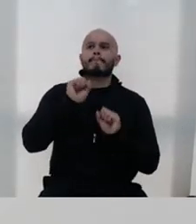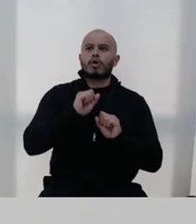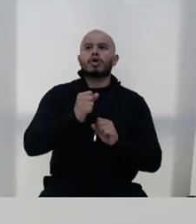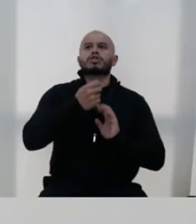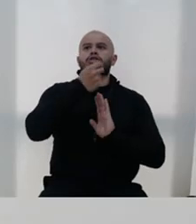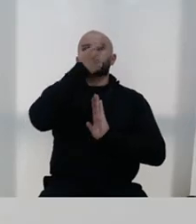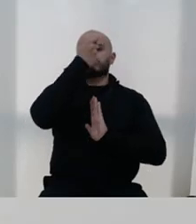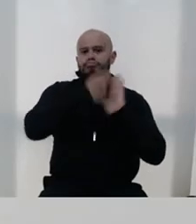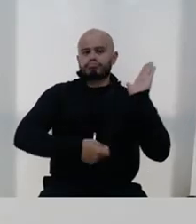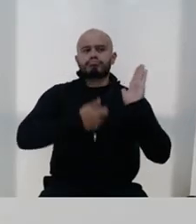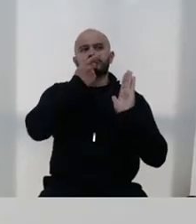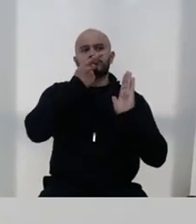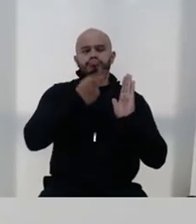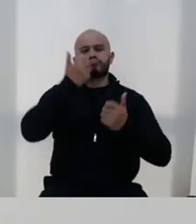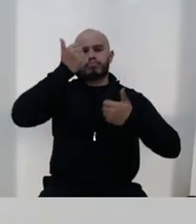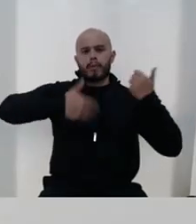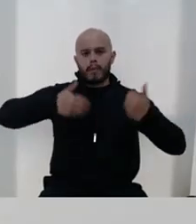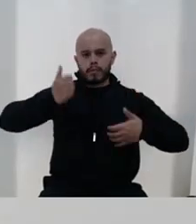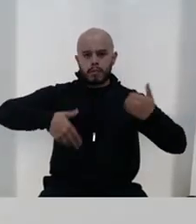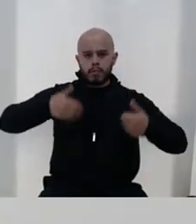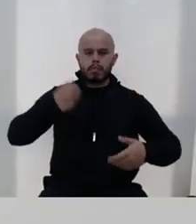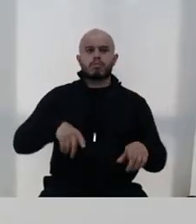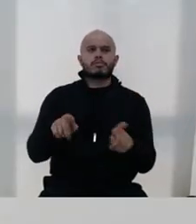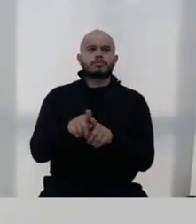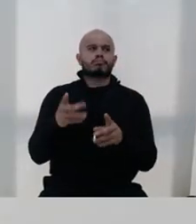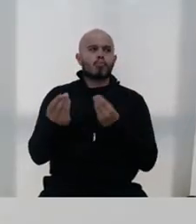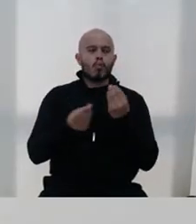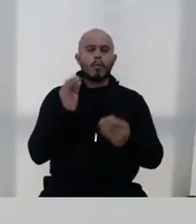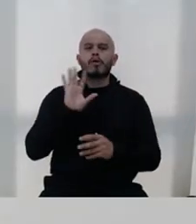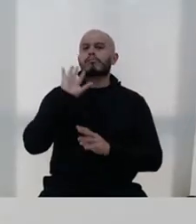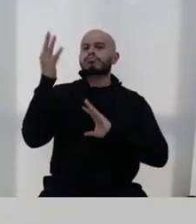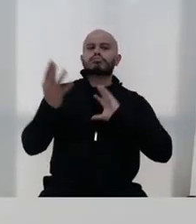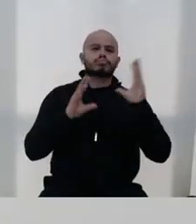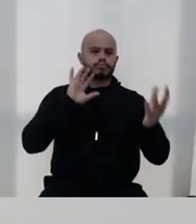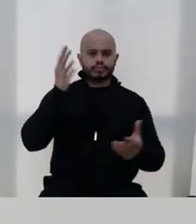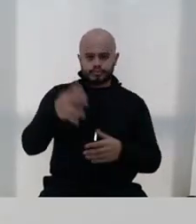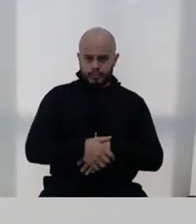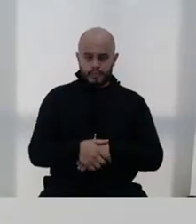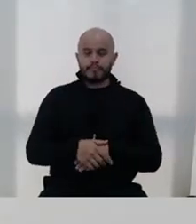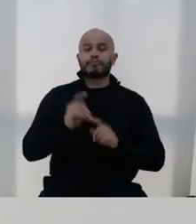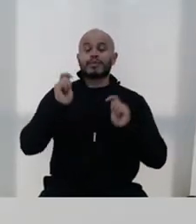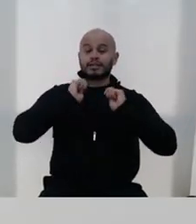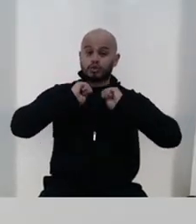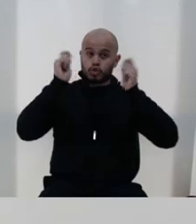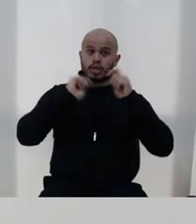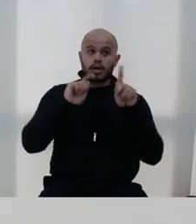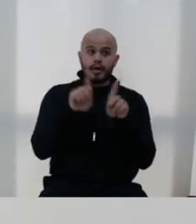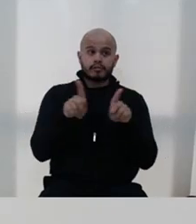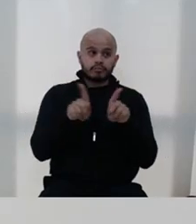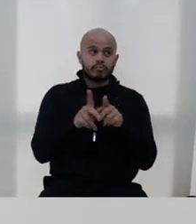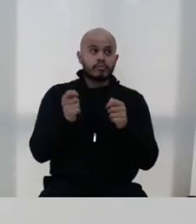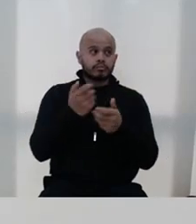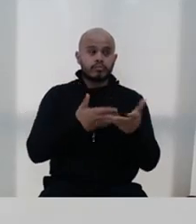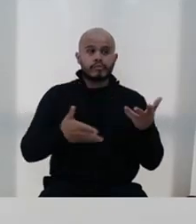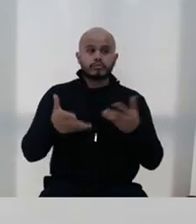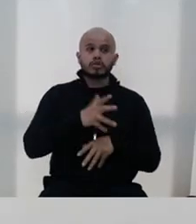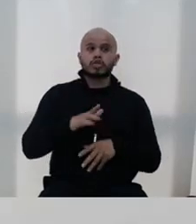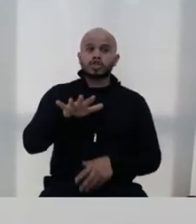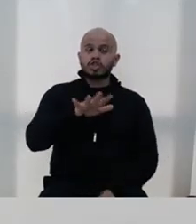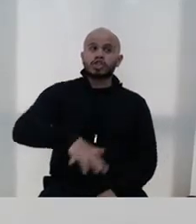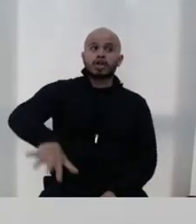melhor essa atuação que foi feita e esse encontro. A assessoria extrajudicial da Defensoria Pública Geral realizou